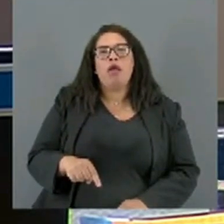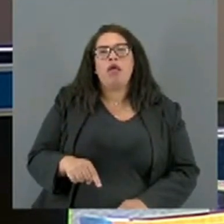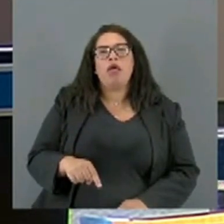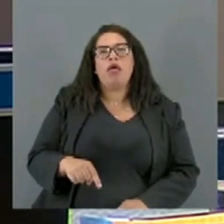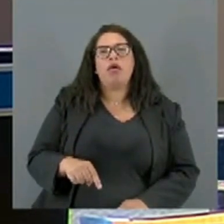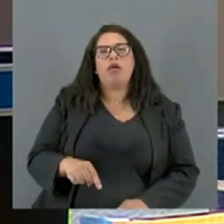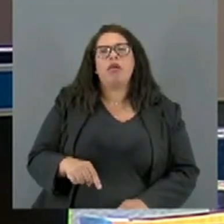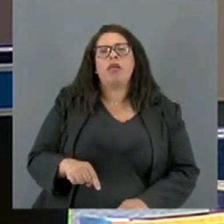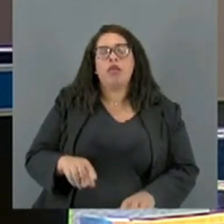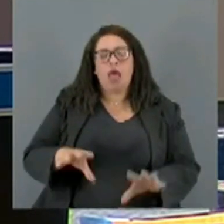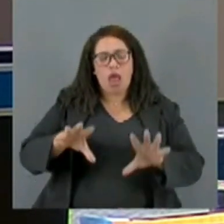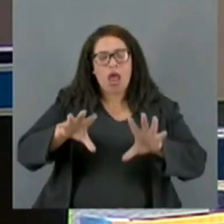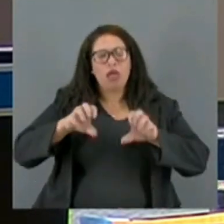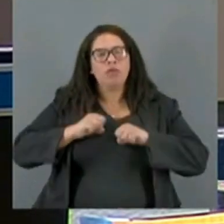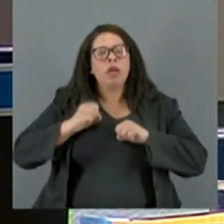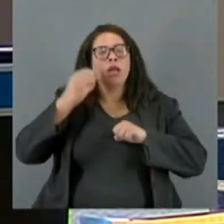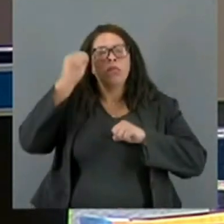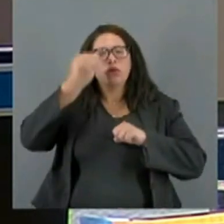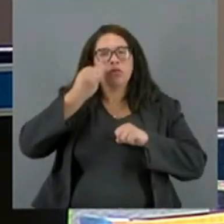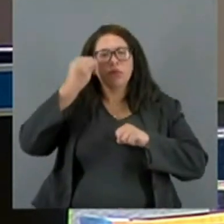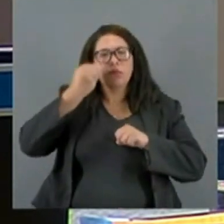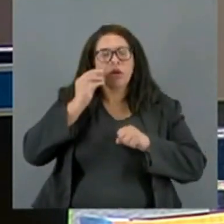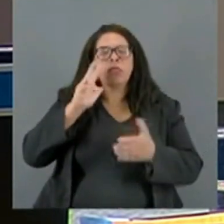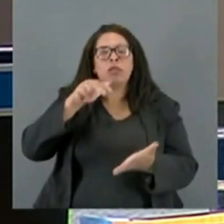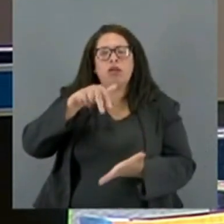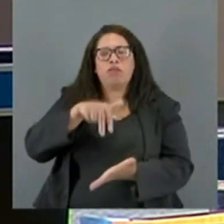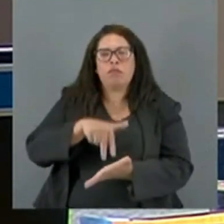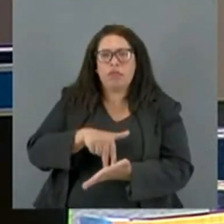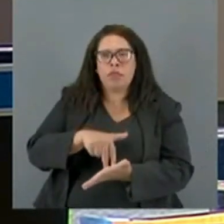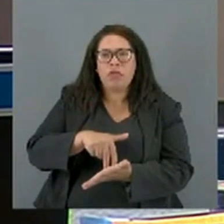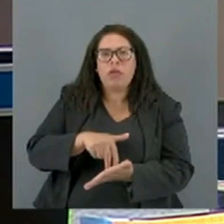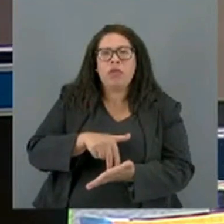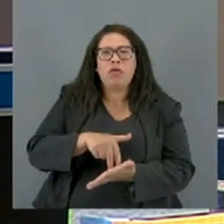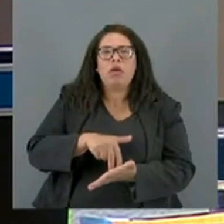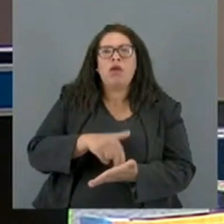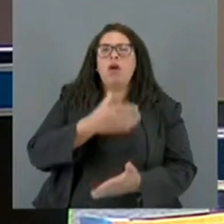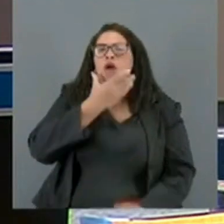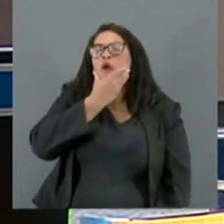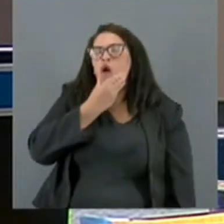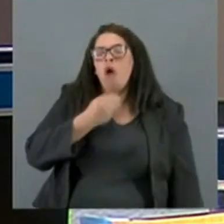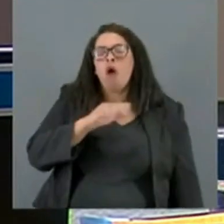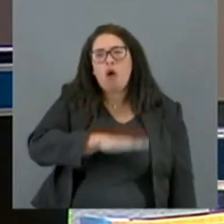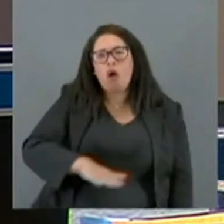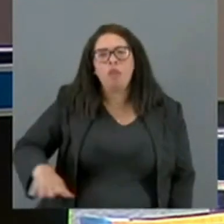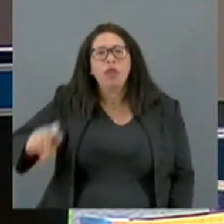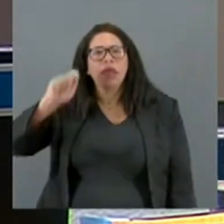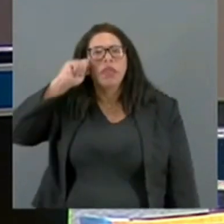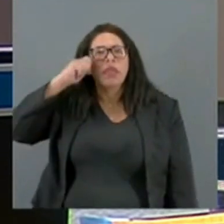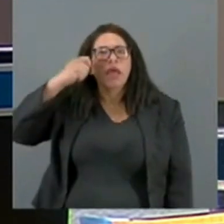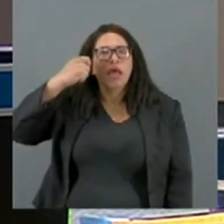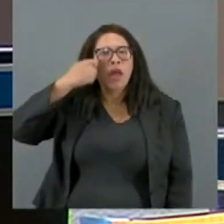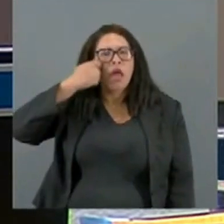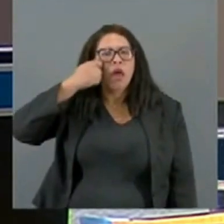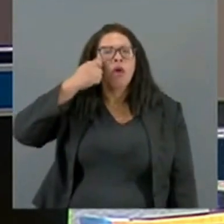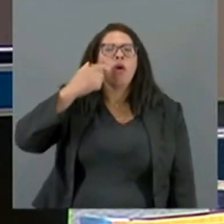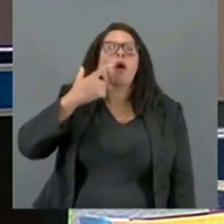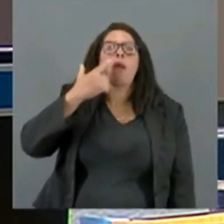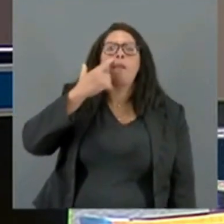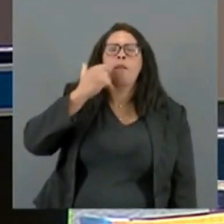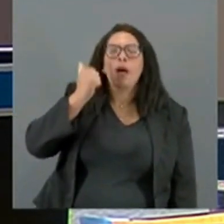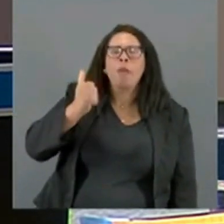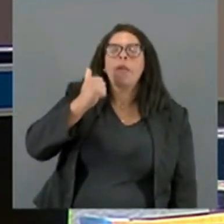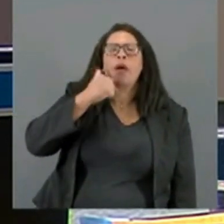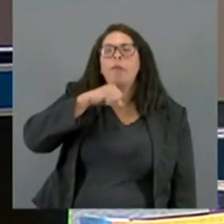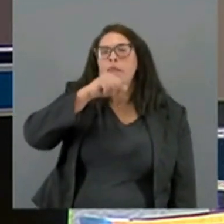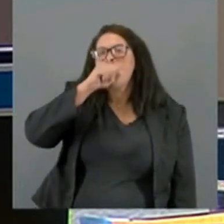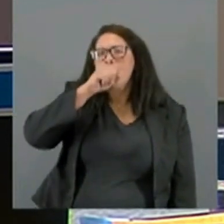Parte do que vivenciou este que vos fala. Menino negro, filho de uma açougueira, nascido